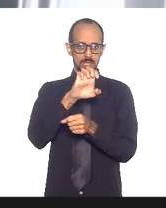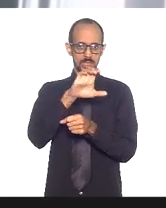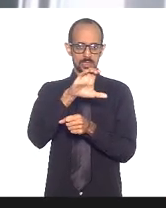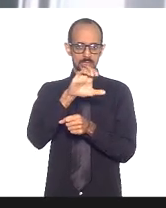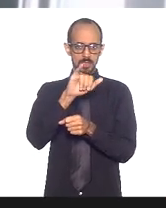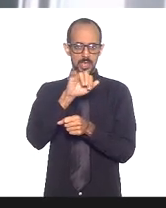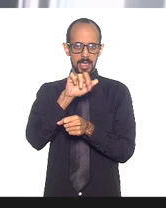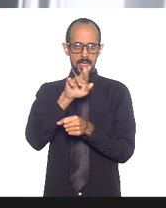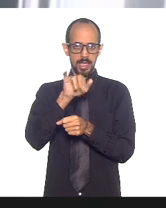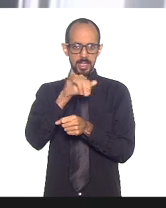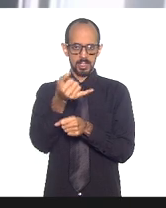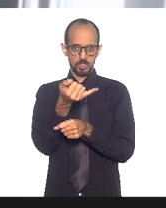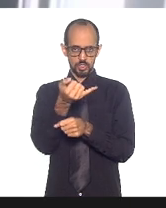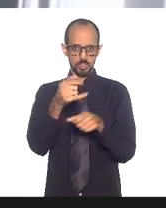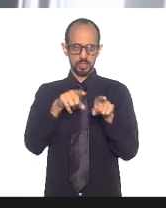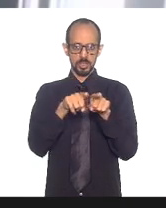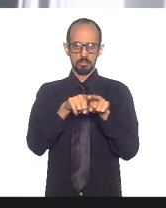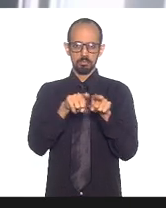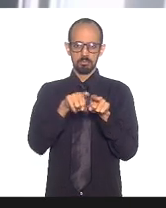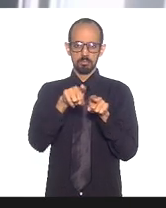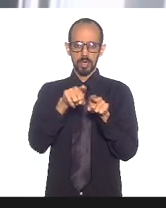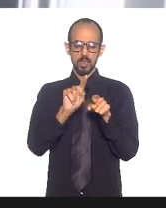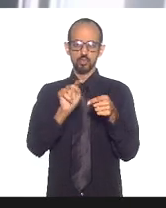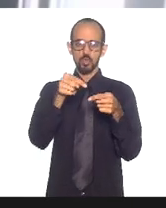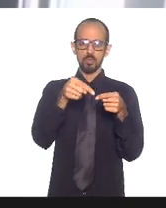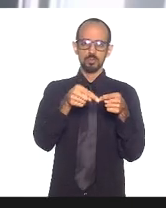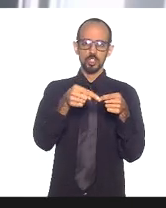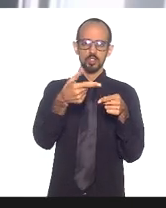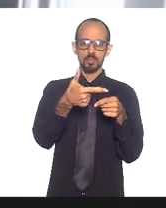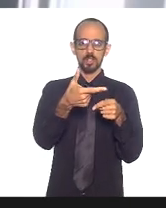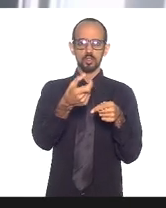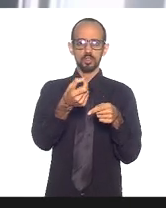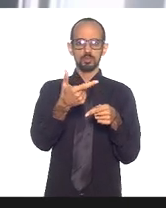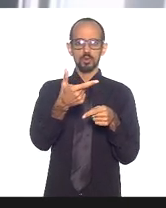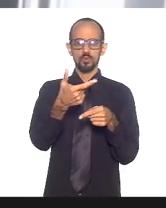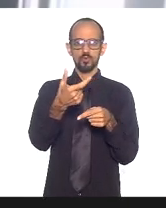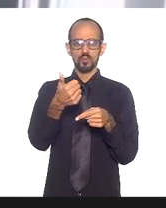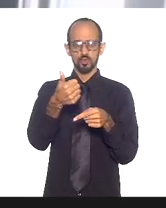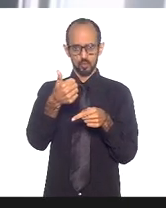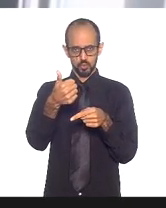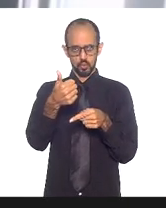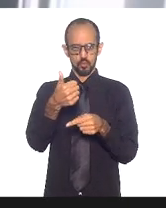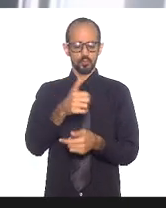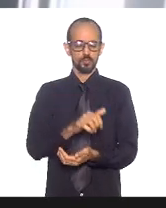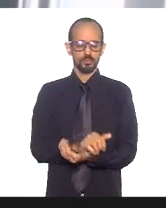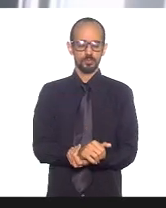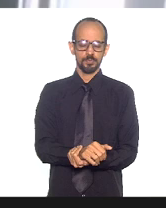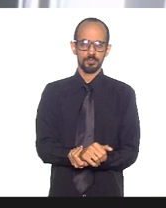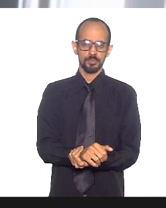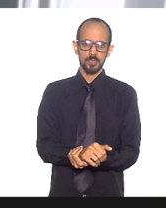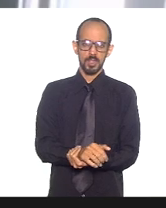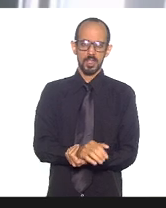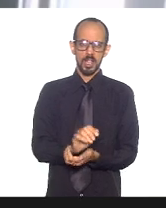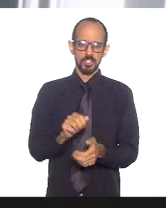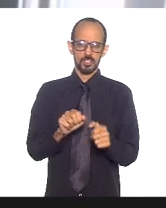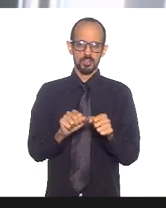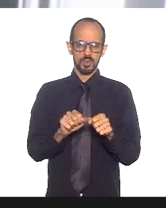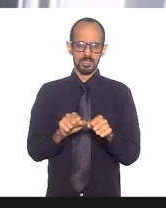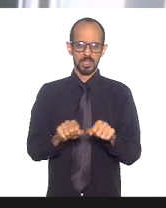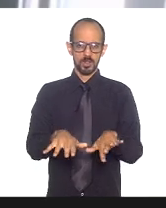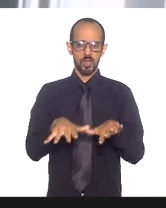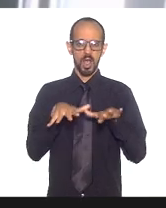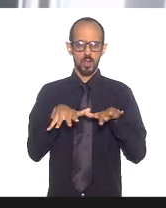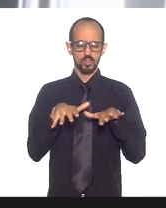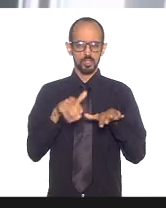perspectivas desta importante instituição para o ano de 2021. Temos feito audiências conjuntas